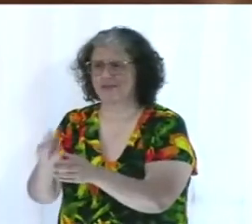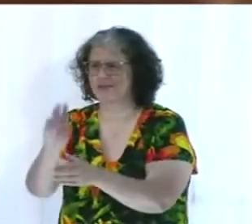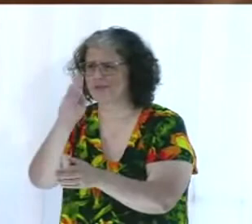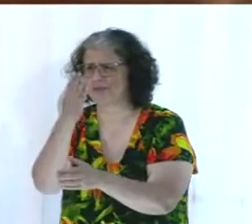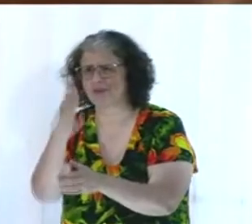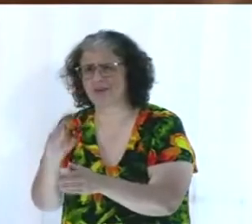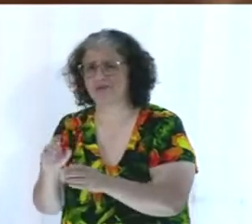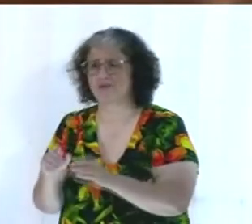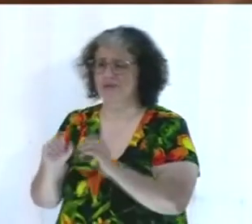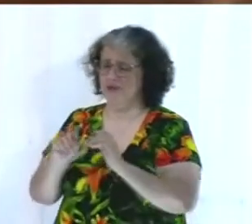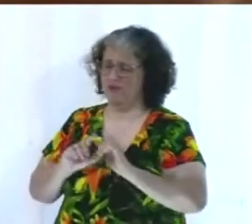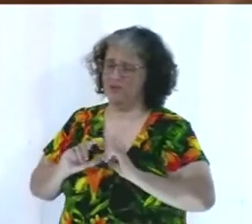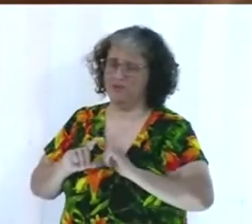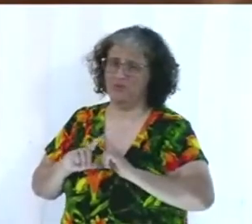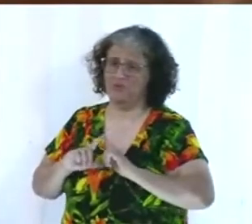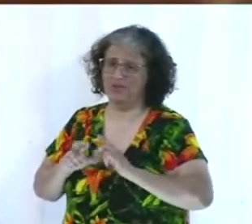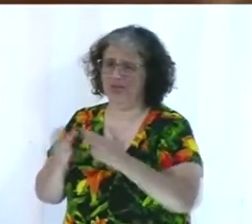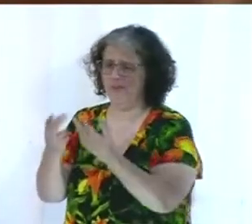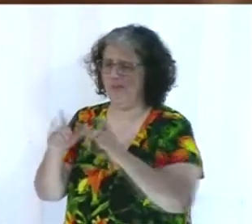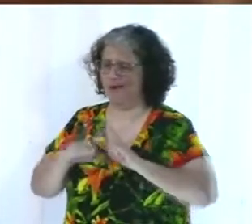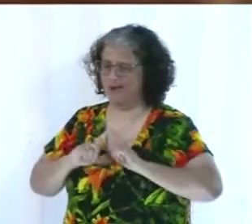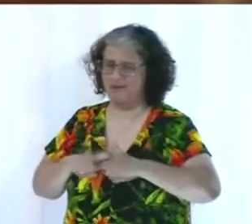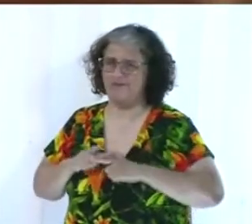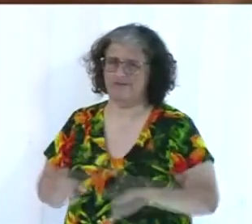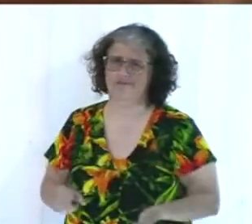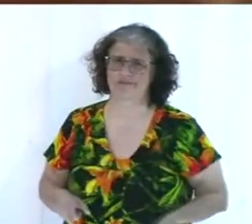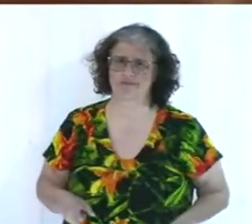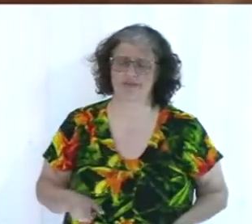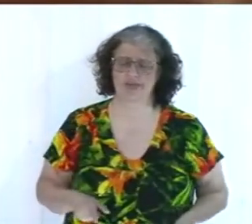que recebestes, seja anátema.